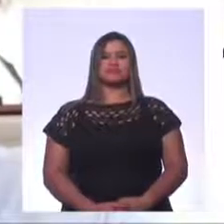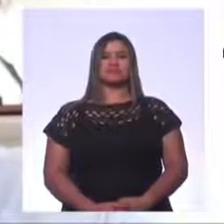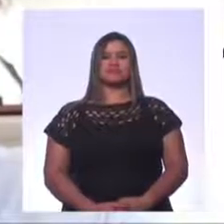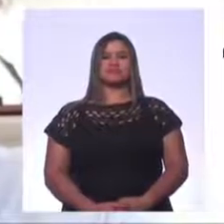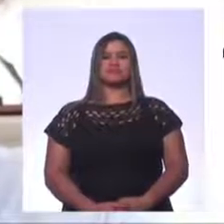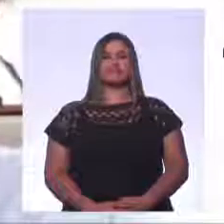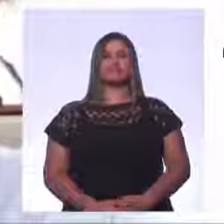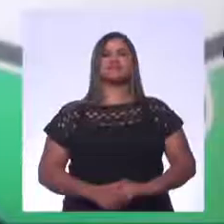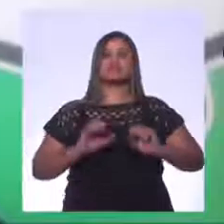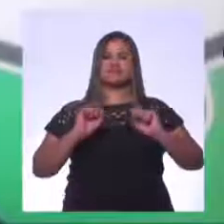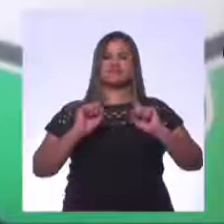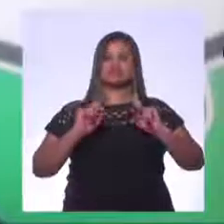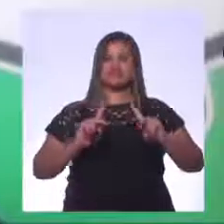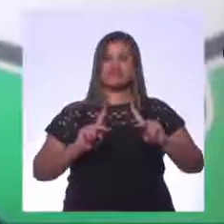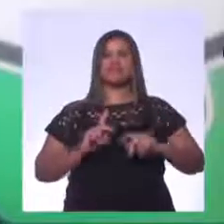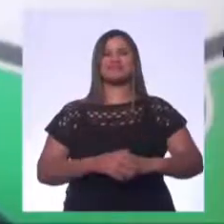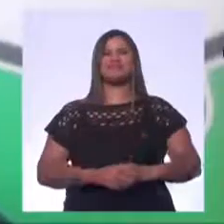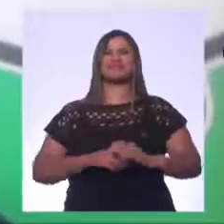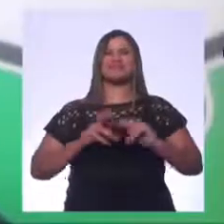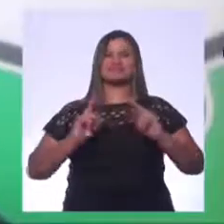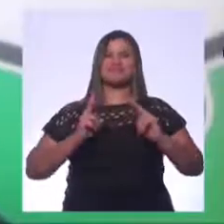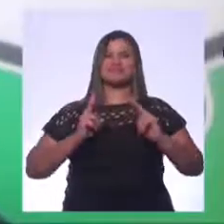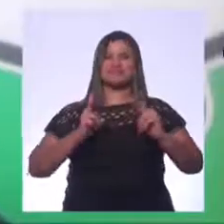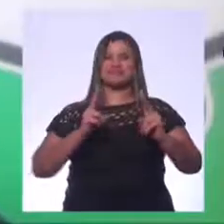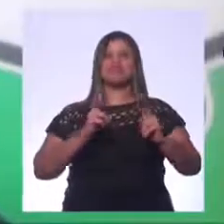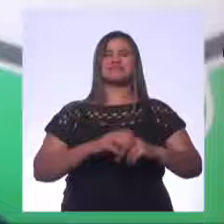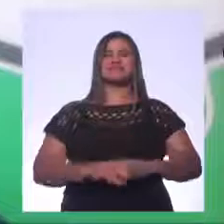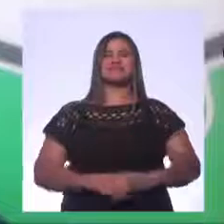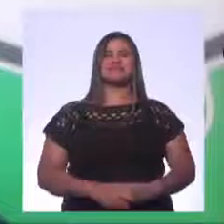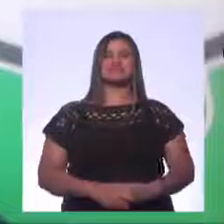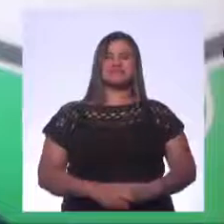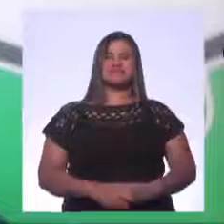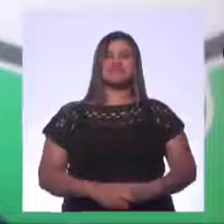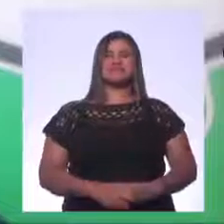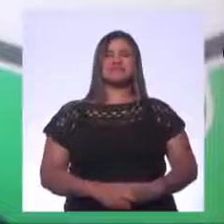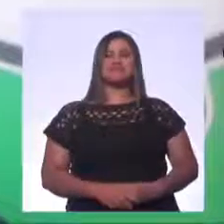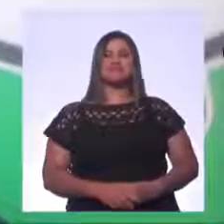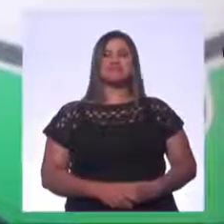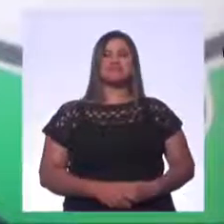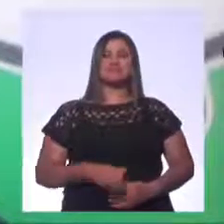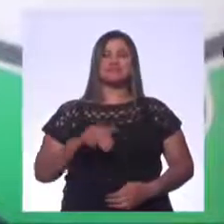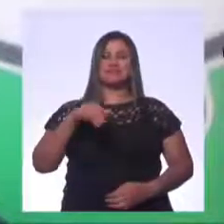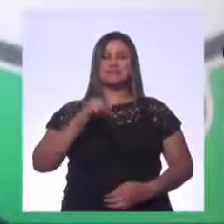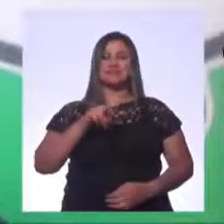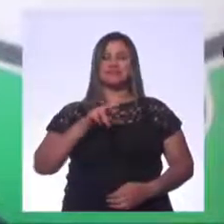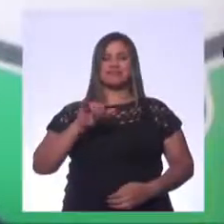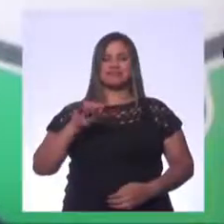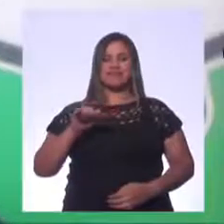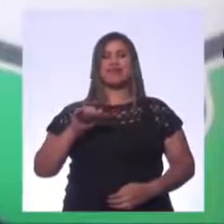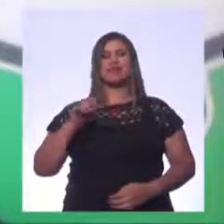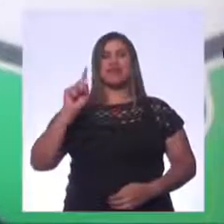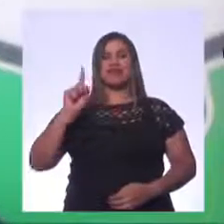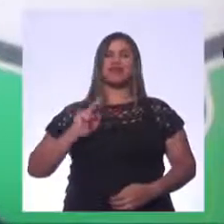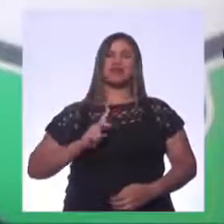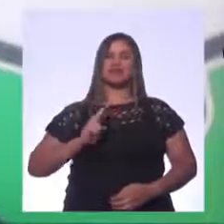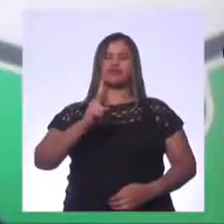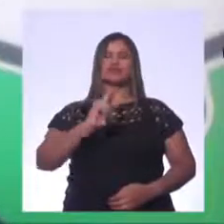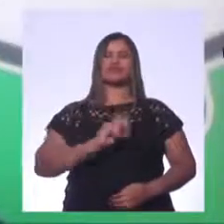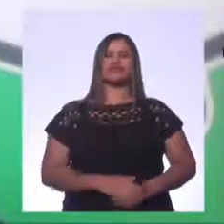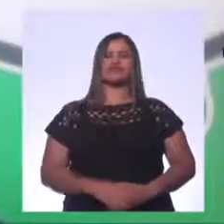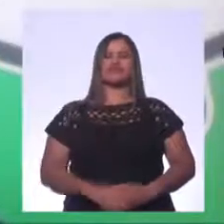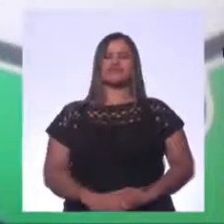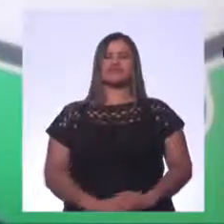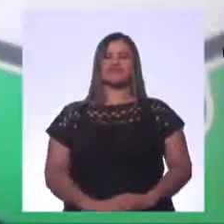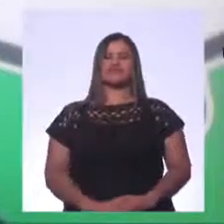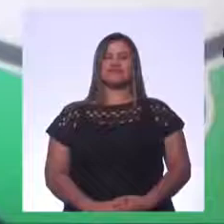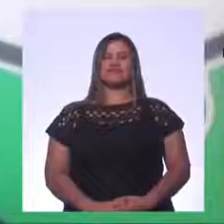Olá, então vamos dar continuidade. Vou passar agora a palavra à professora Mari. A professora Mari, então, irá dar continuidade à nossa aula,